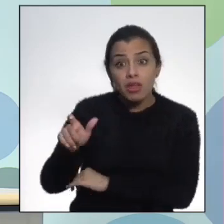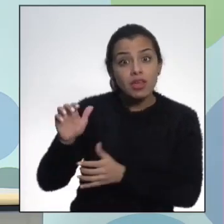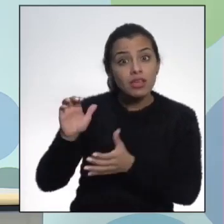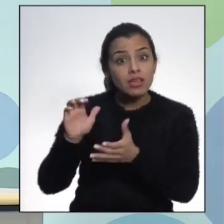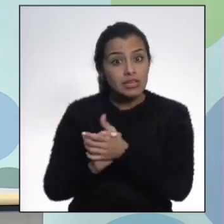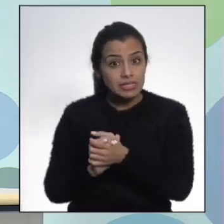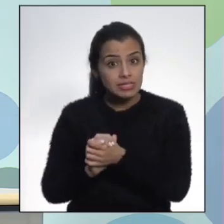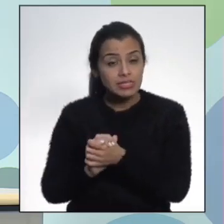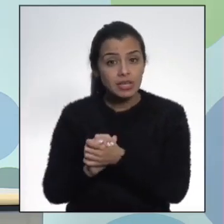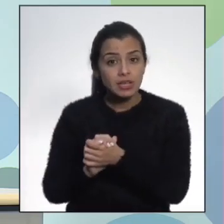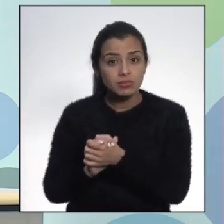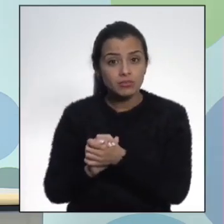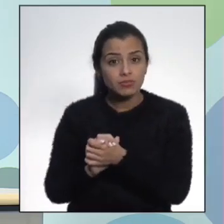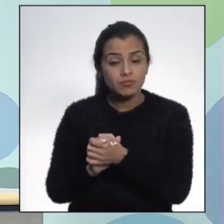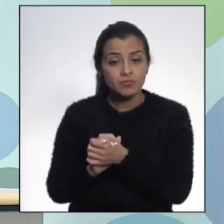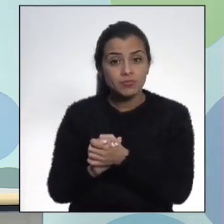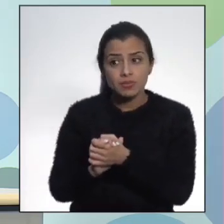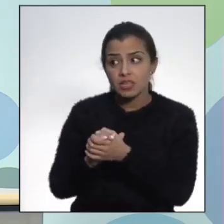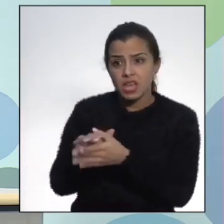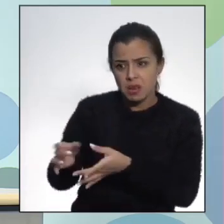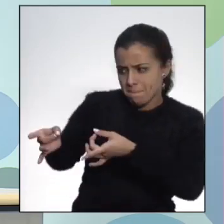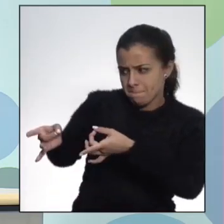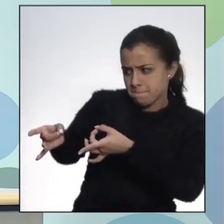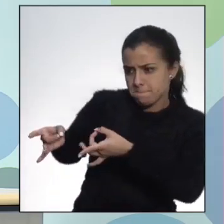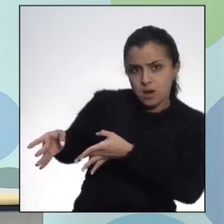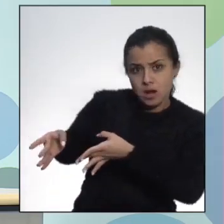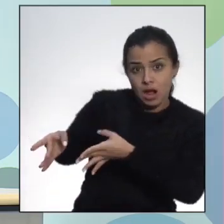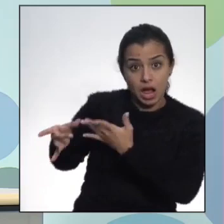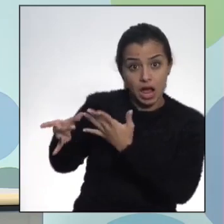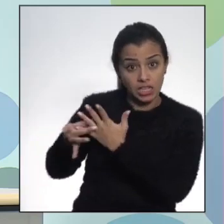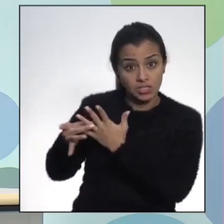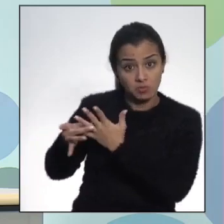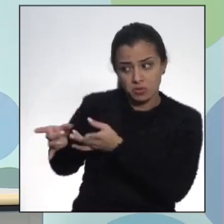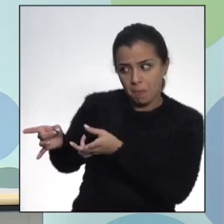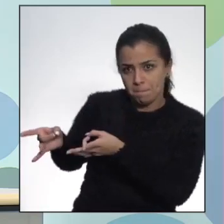casado e deixou a mulher dele em outro estado.